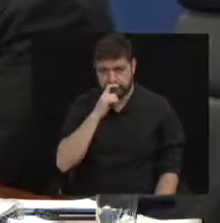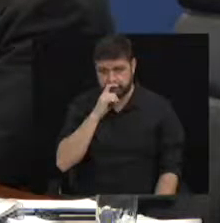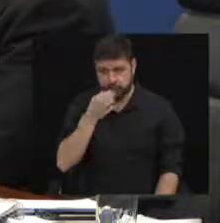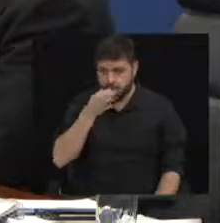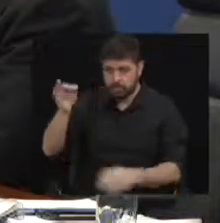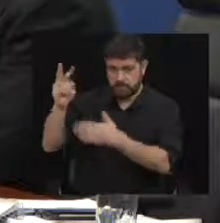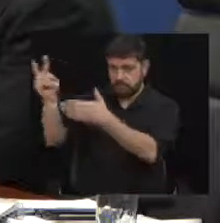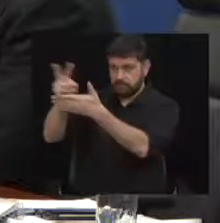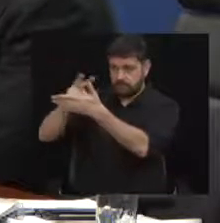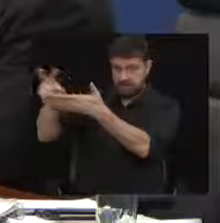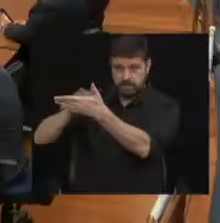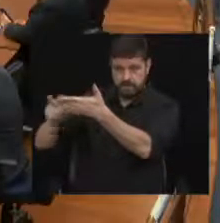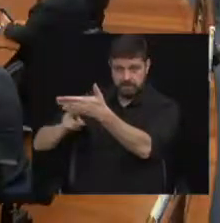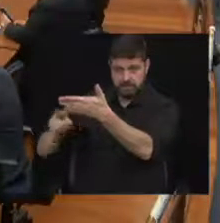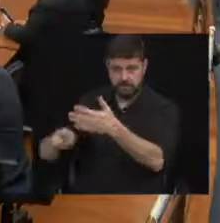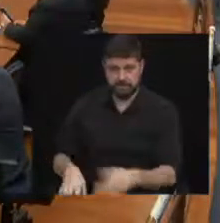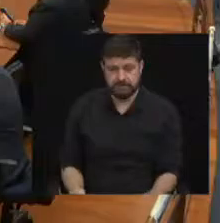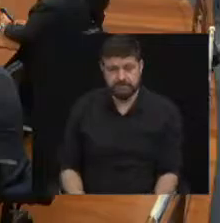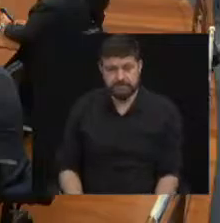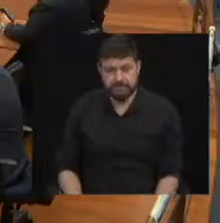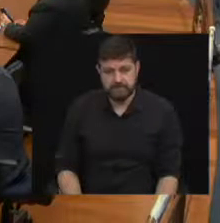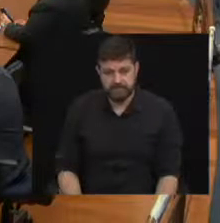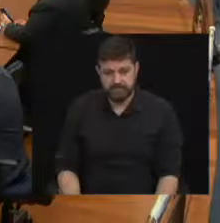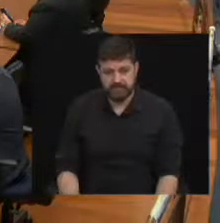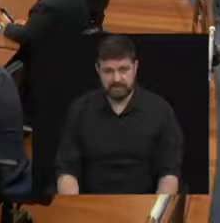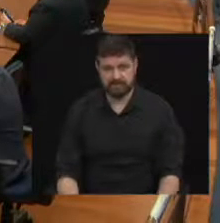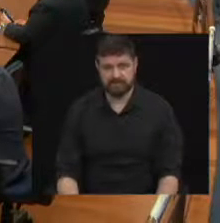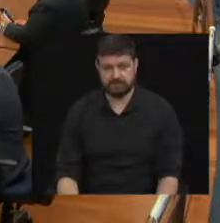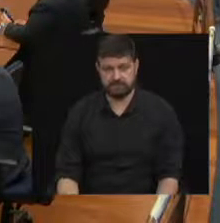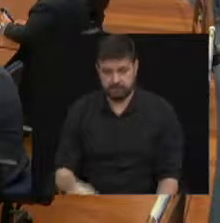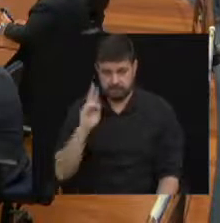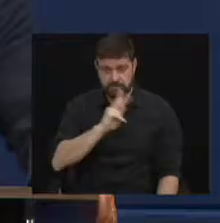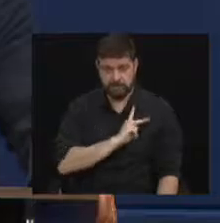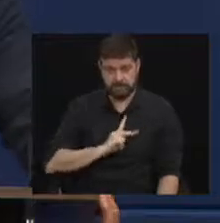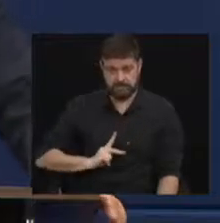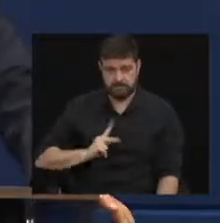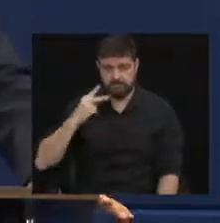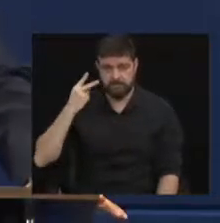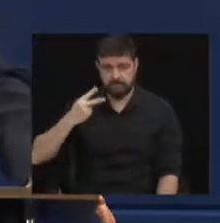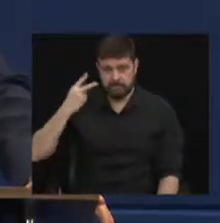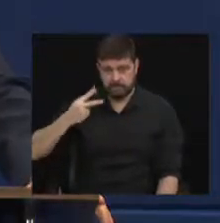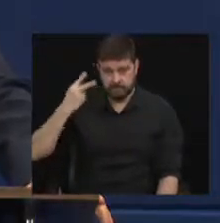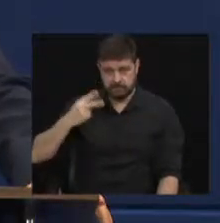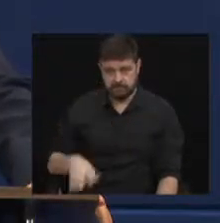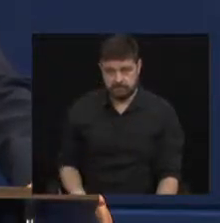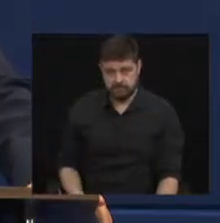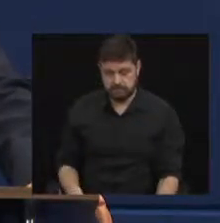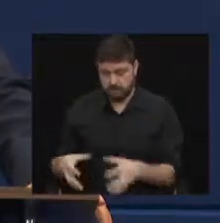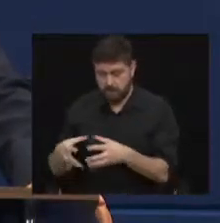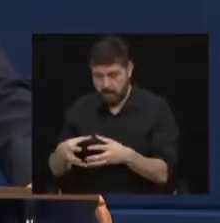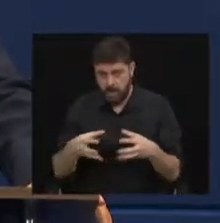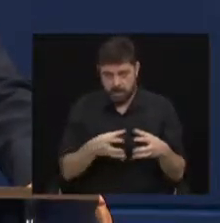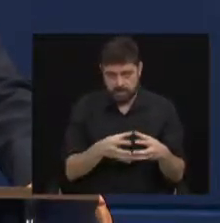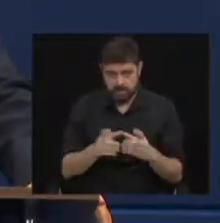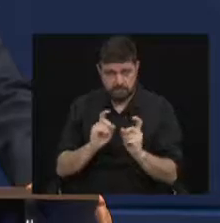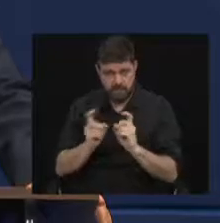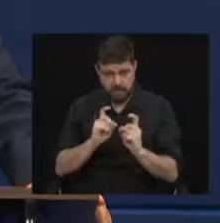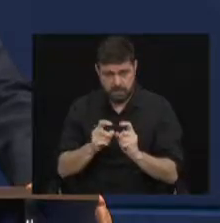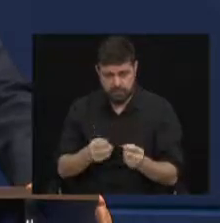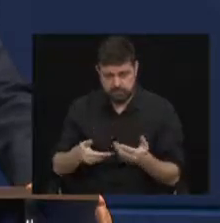atendimentos convencionais. Parecer da Comissão de Constituição e Legalidade é favorável. Eu convoco a Comissão de Economia e Direito